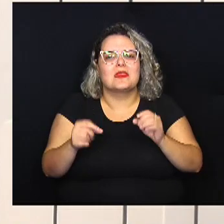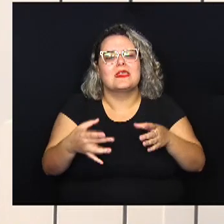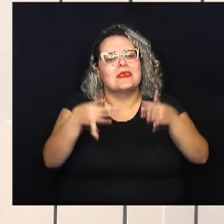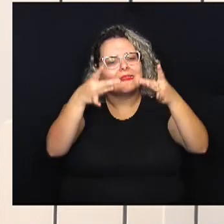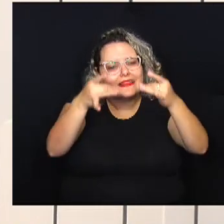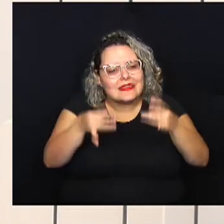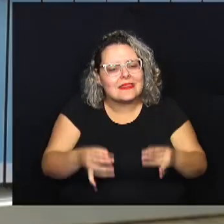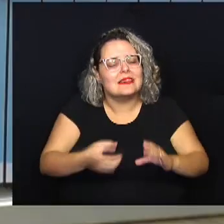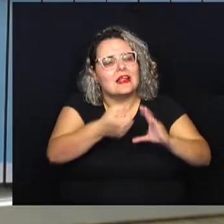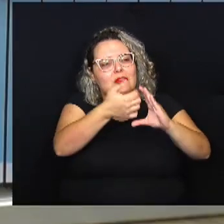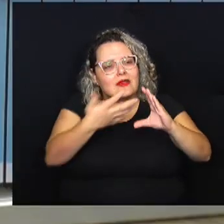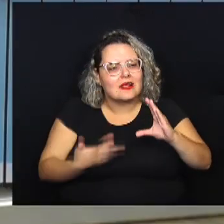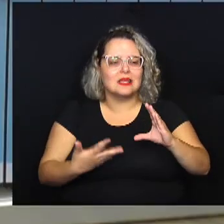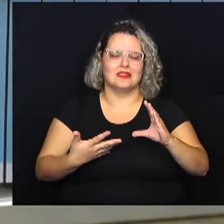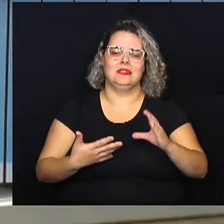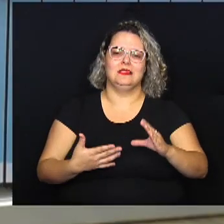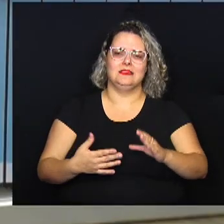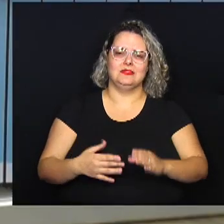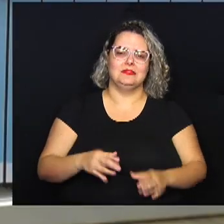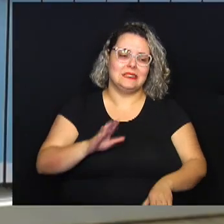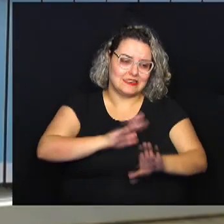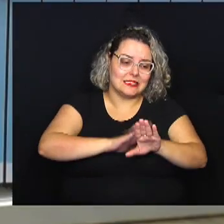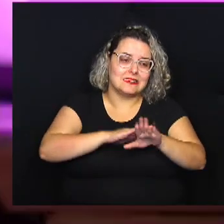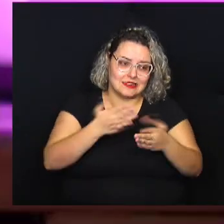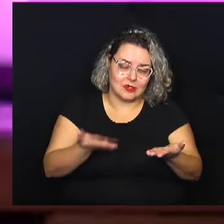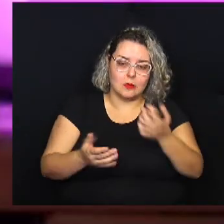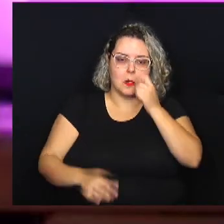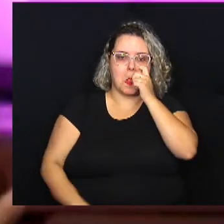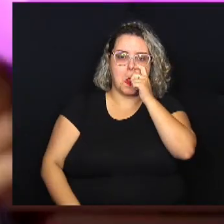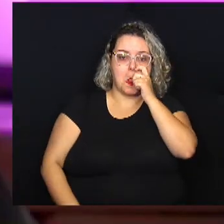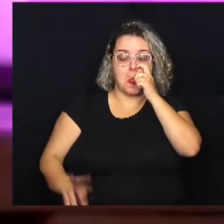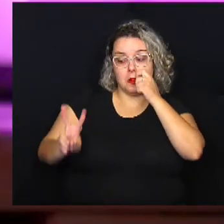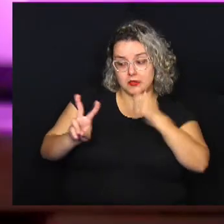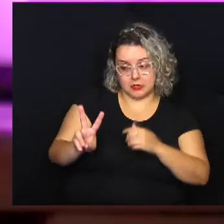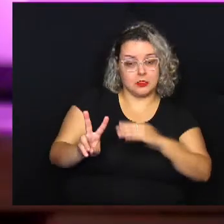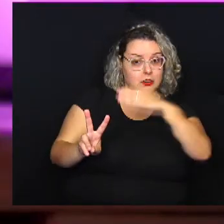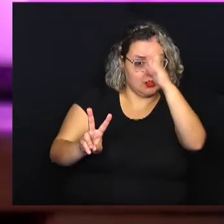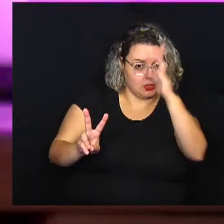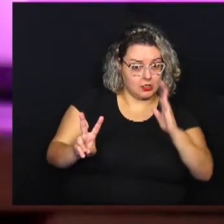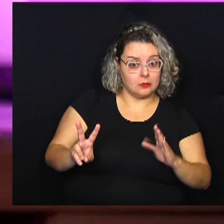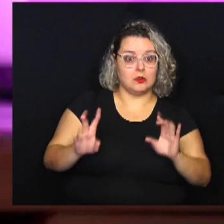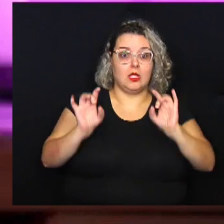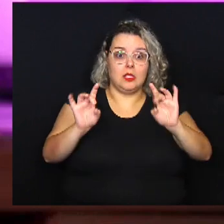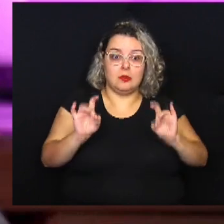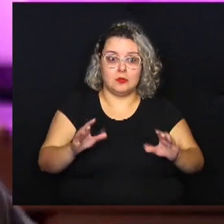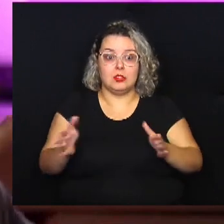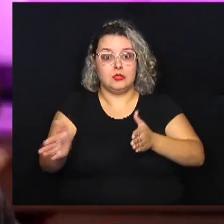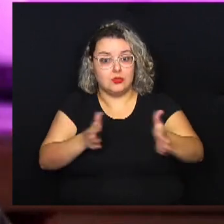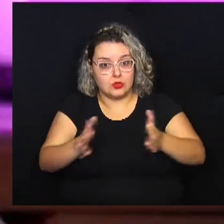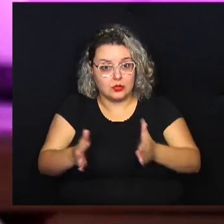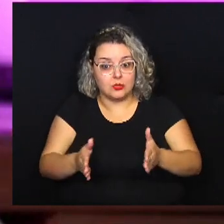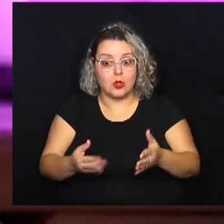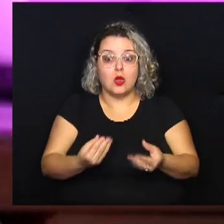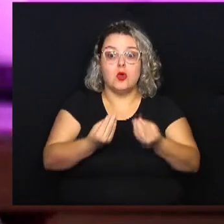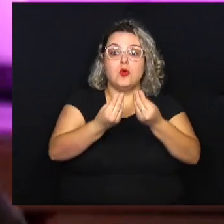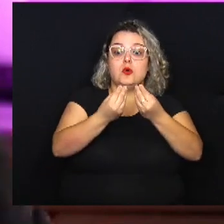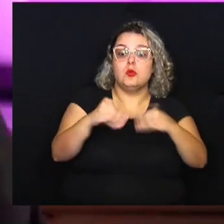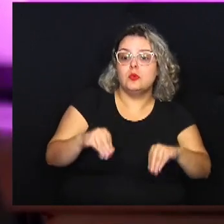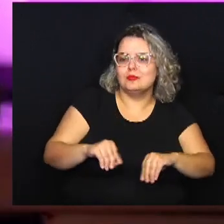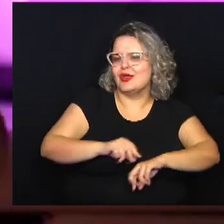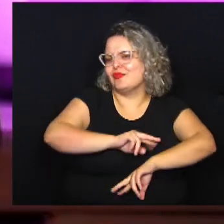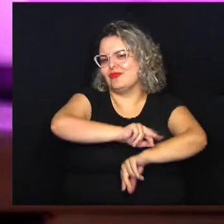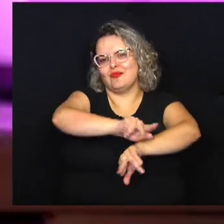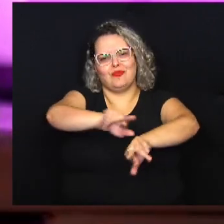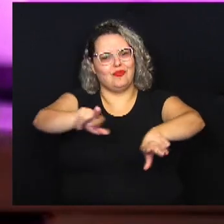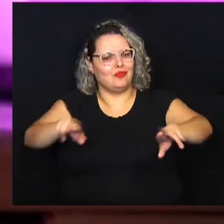ação? Olha, no caso dessas passageiras, dessa situação específica, os danos eles podem ser dos mais